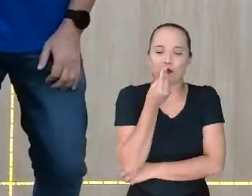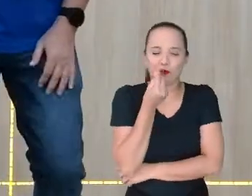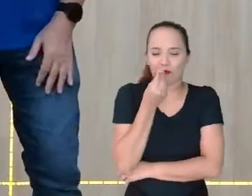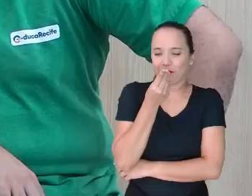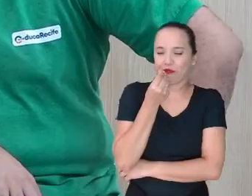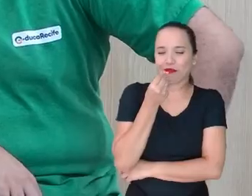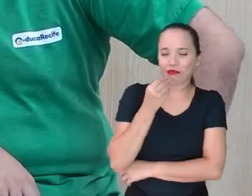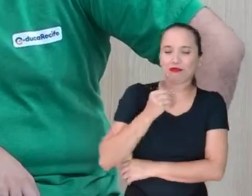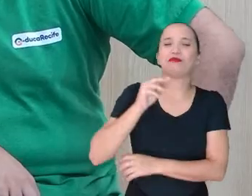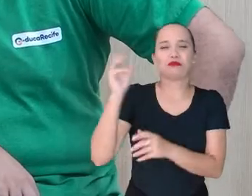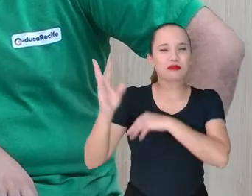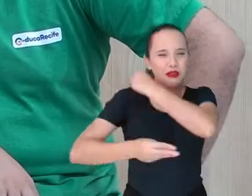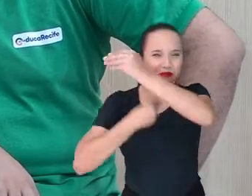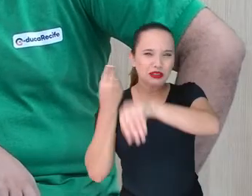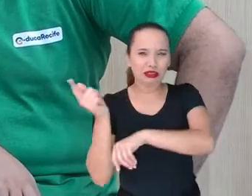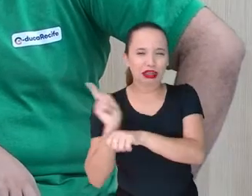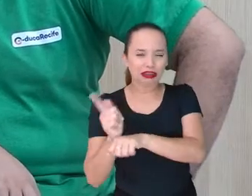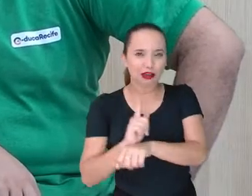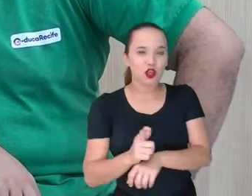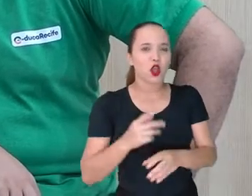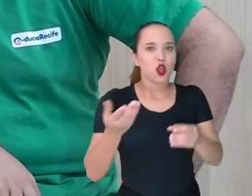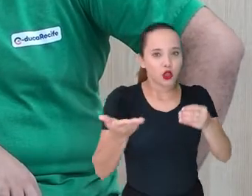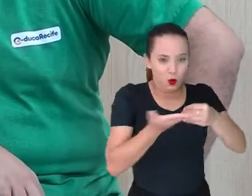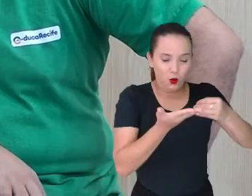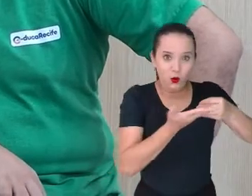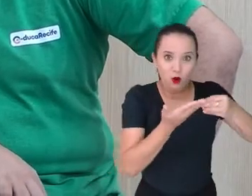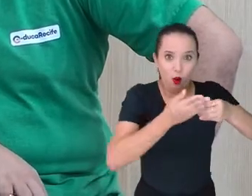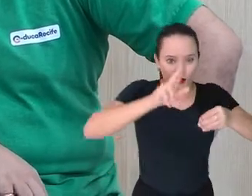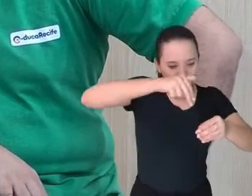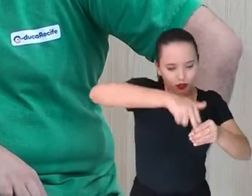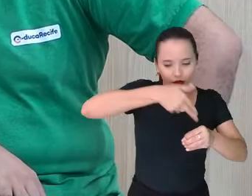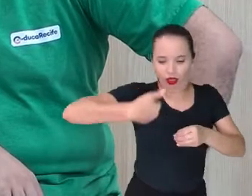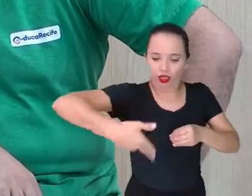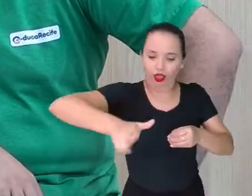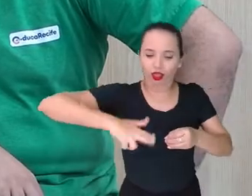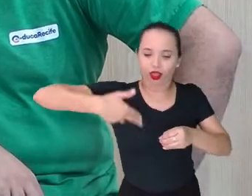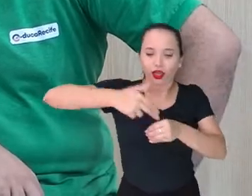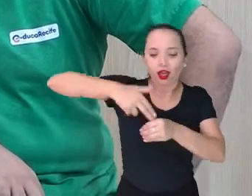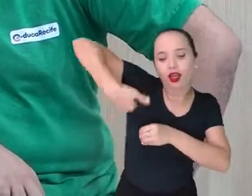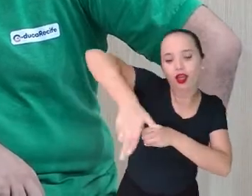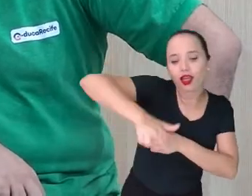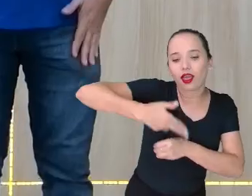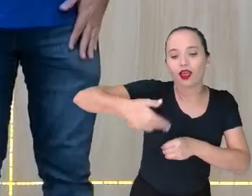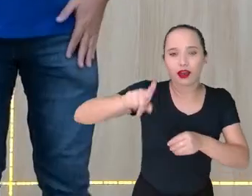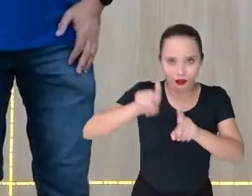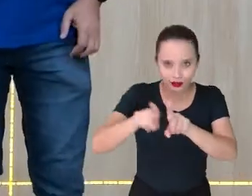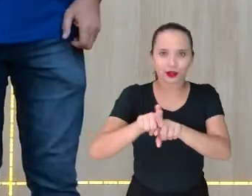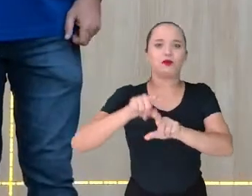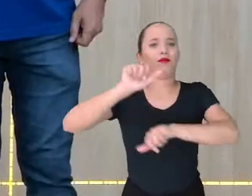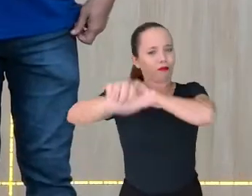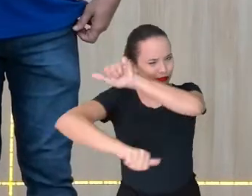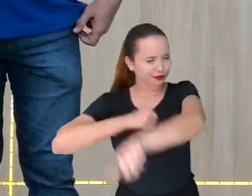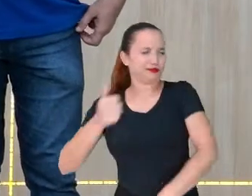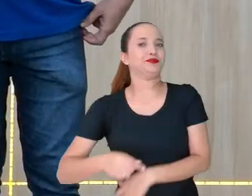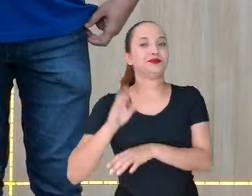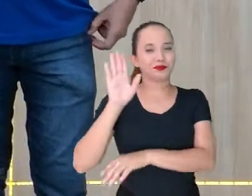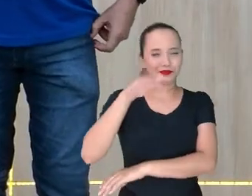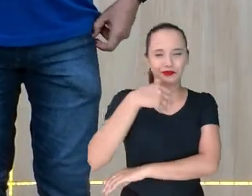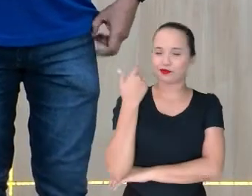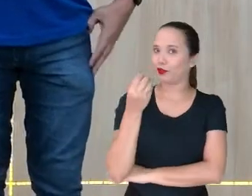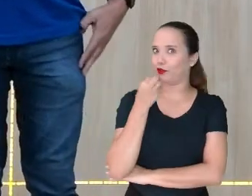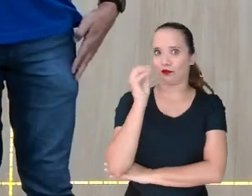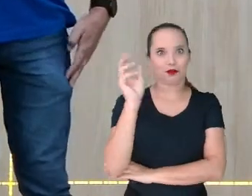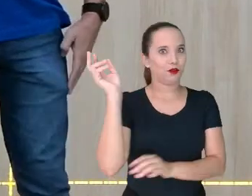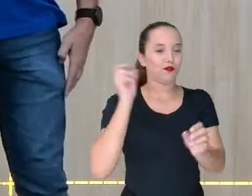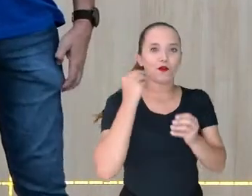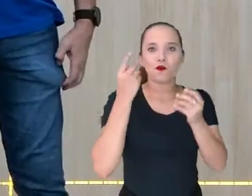E aquele copo de geleia também. Oxente, extrato de tomate. Mocotó. Eu não vou dizer a marca não, viu, Billy Paul?